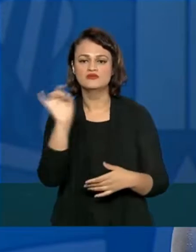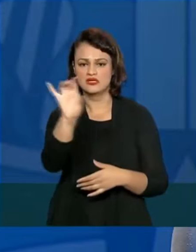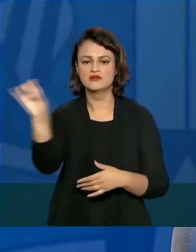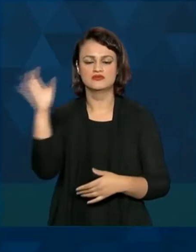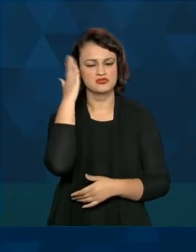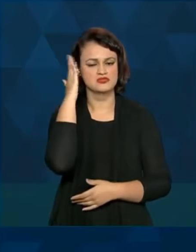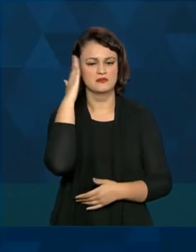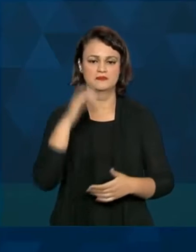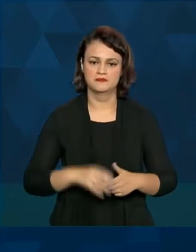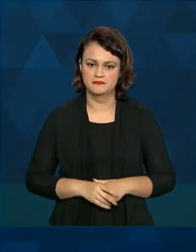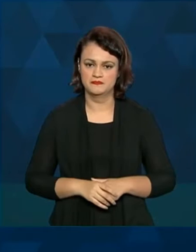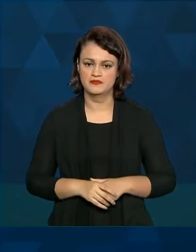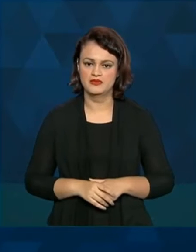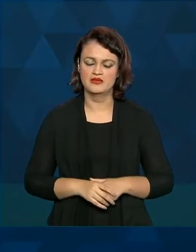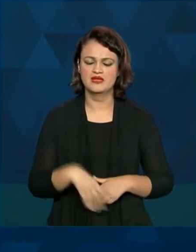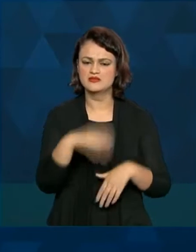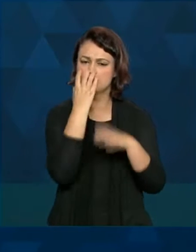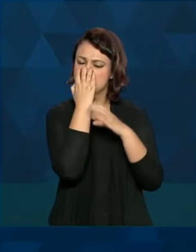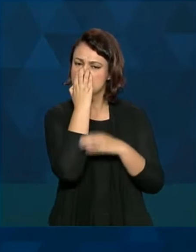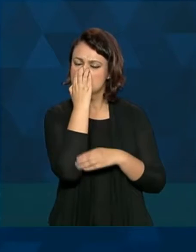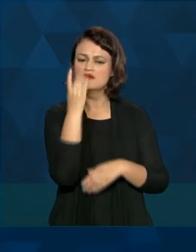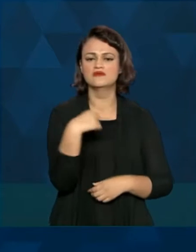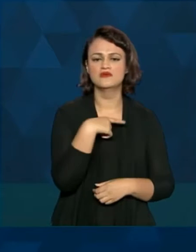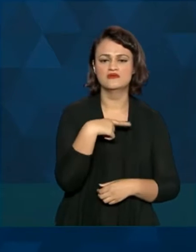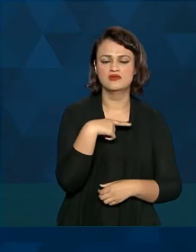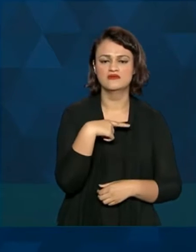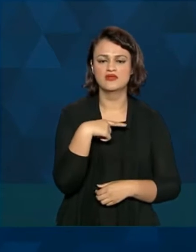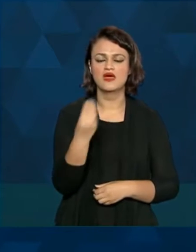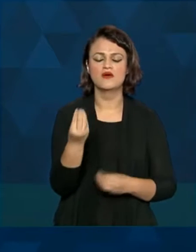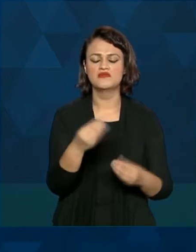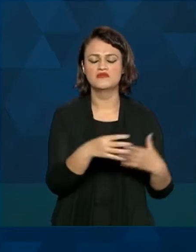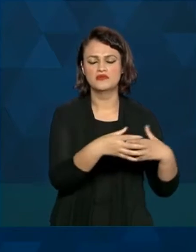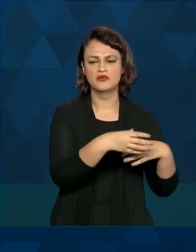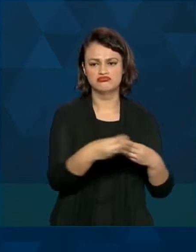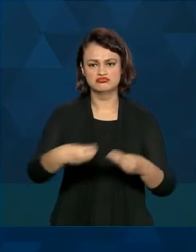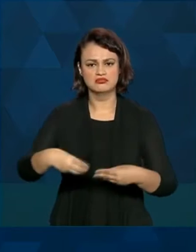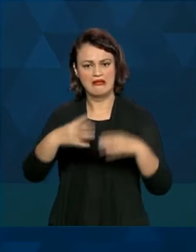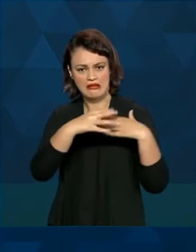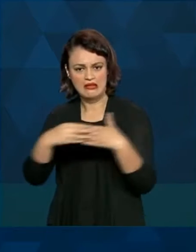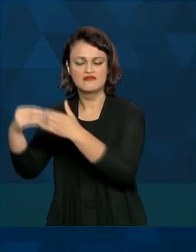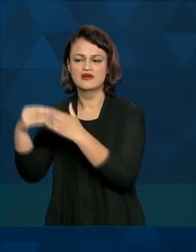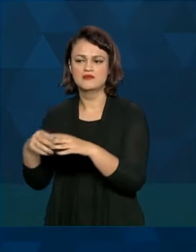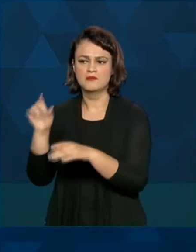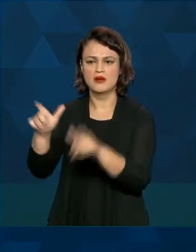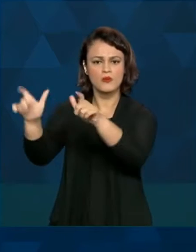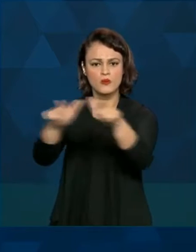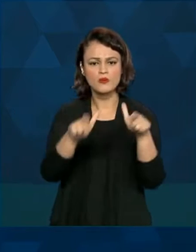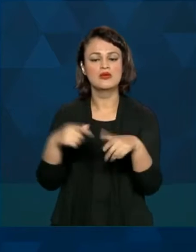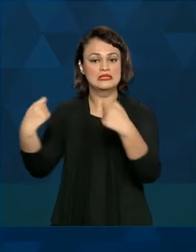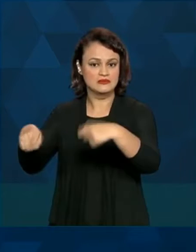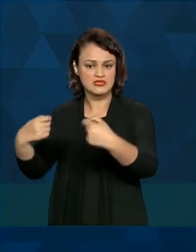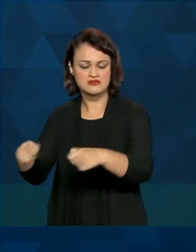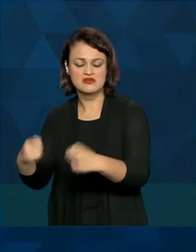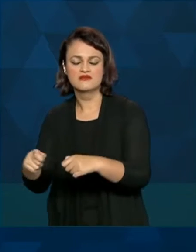uma delas. Esses ventiladores, eles foram distribuídos de forma a atender demandas locais